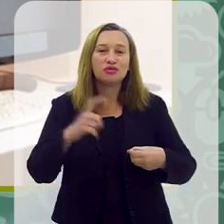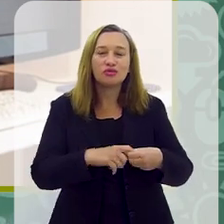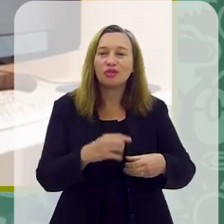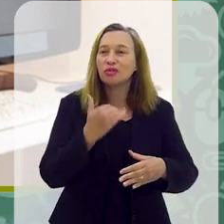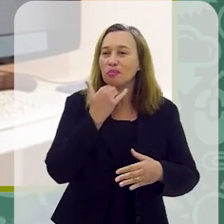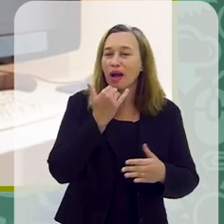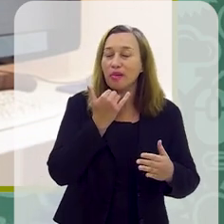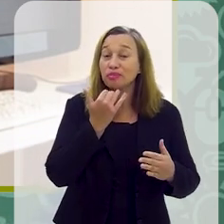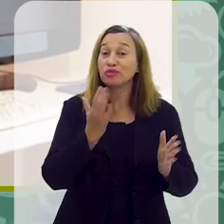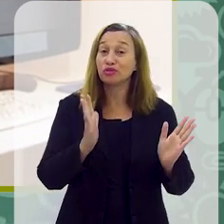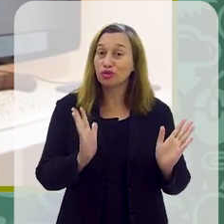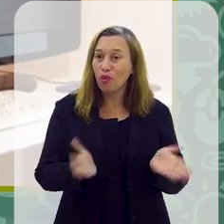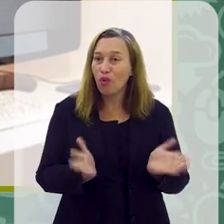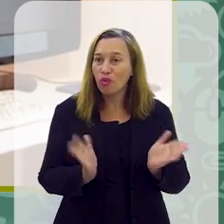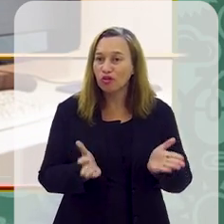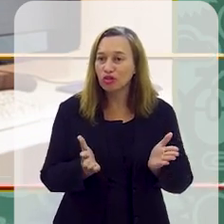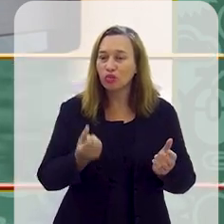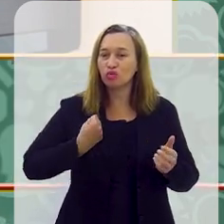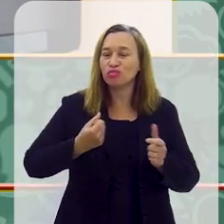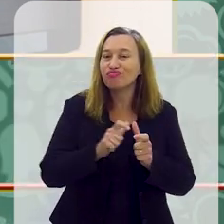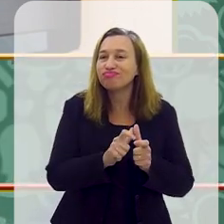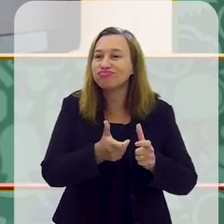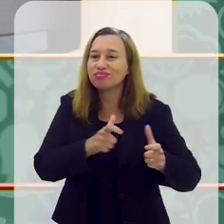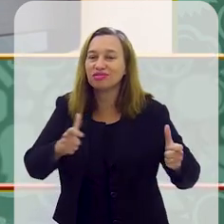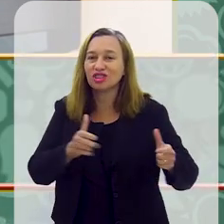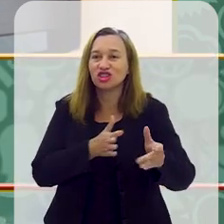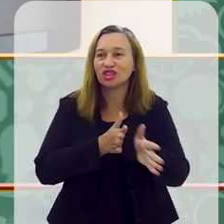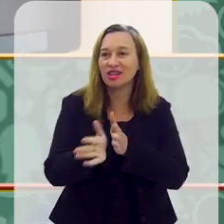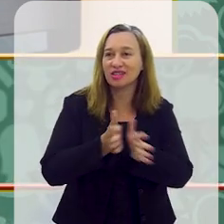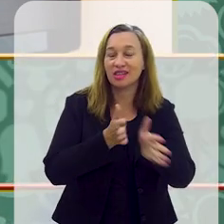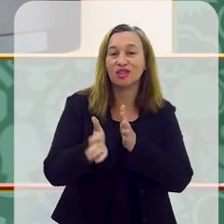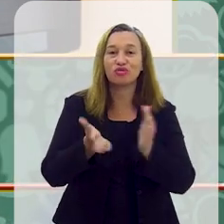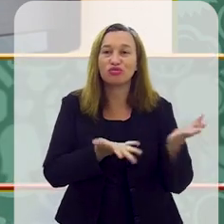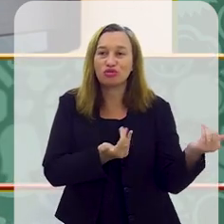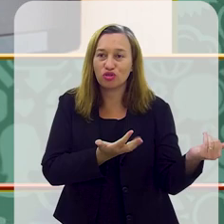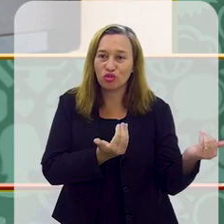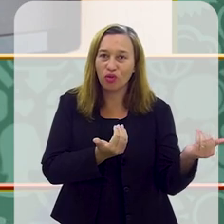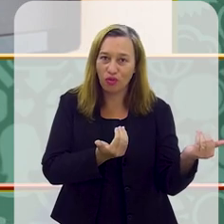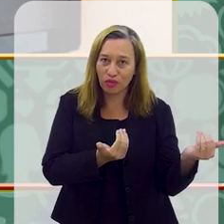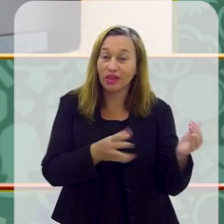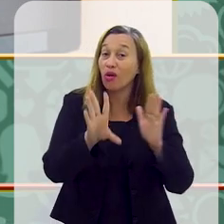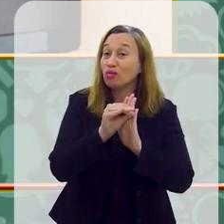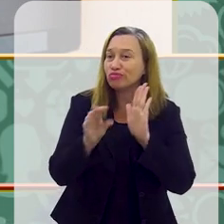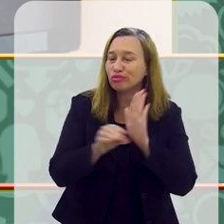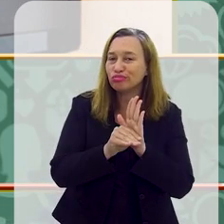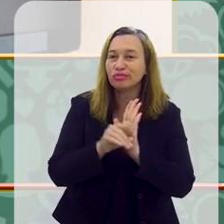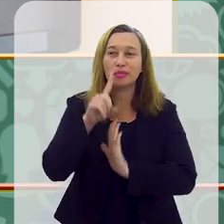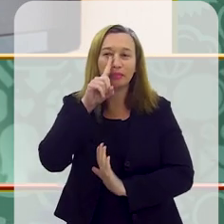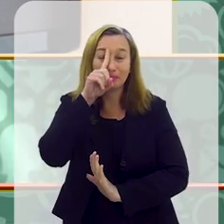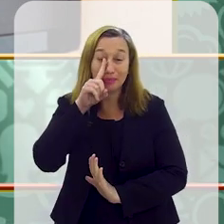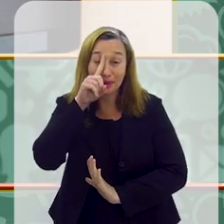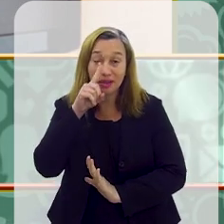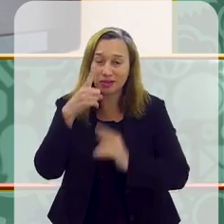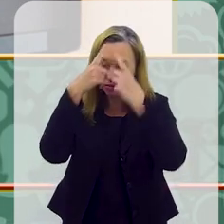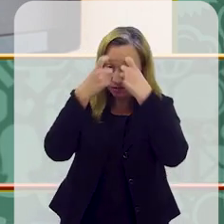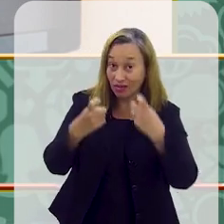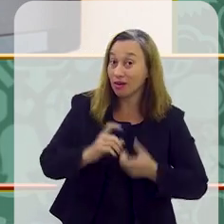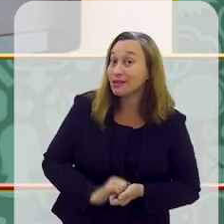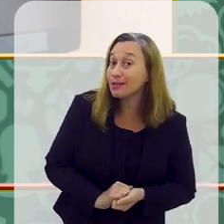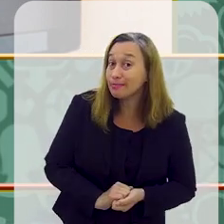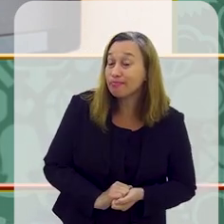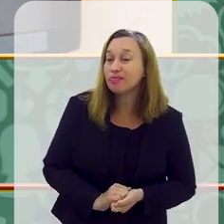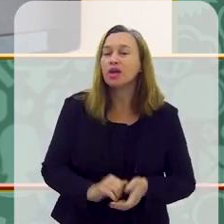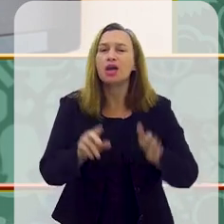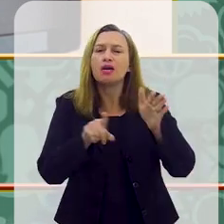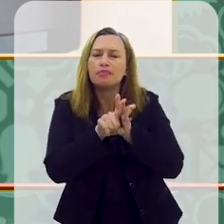Estamos de volta e nosso papo de hoje é sobre o aumento no número de acesso de jovens a páginas que disseminam conteúdos de extrema